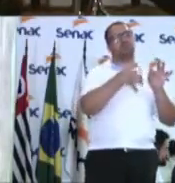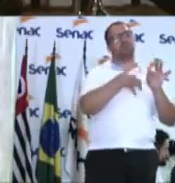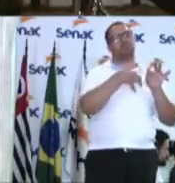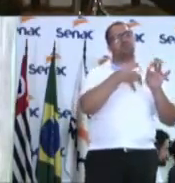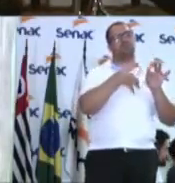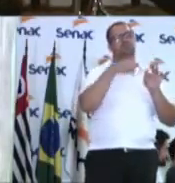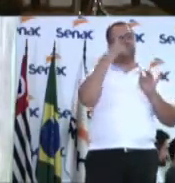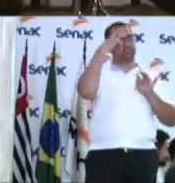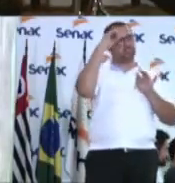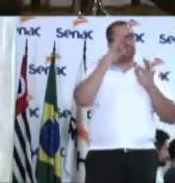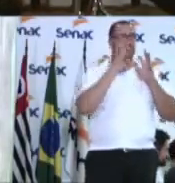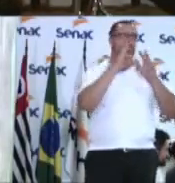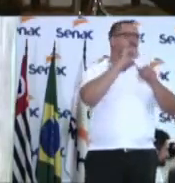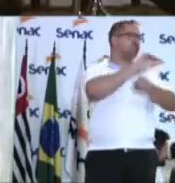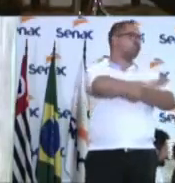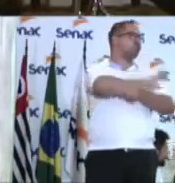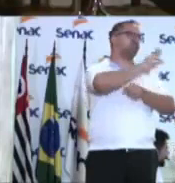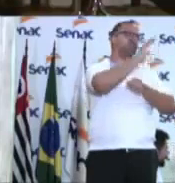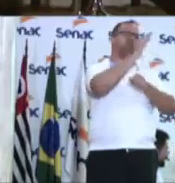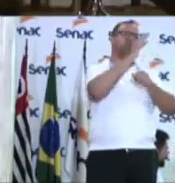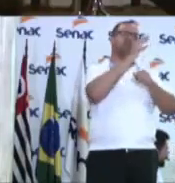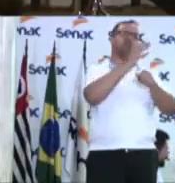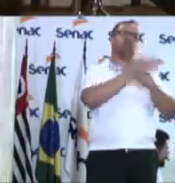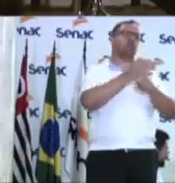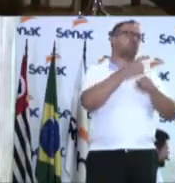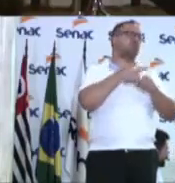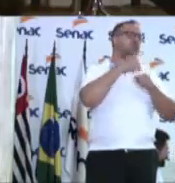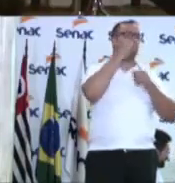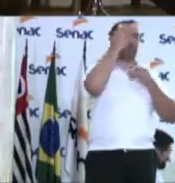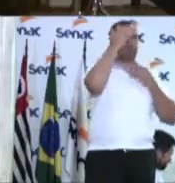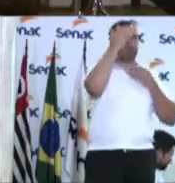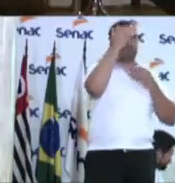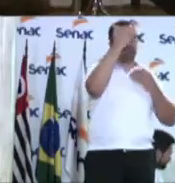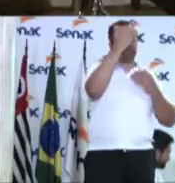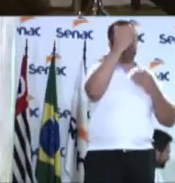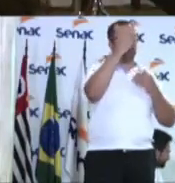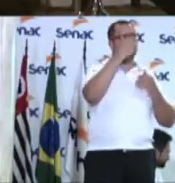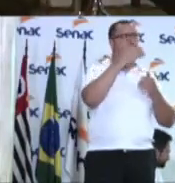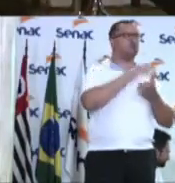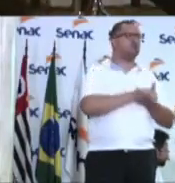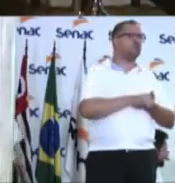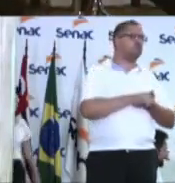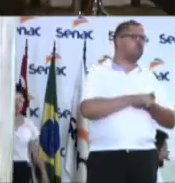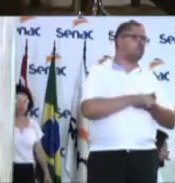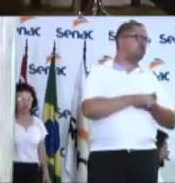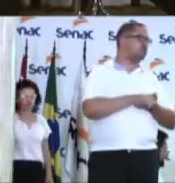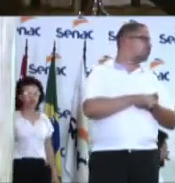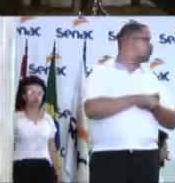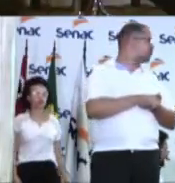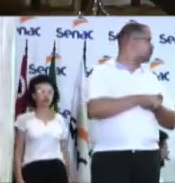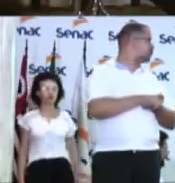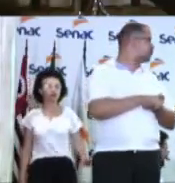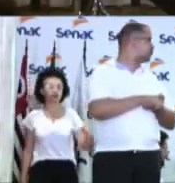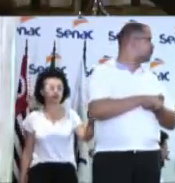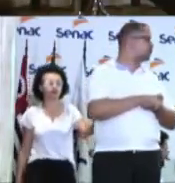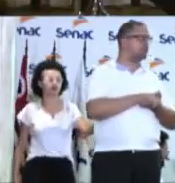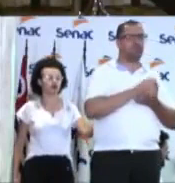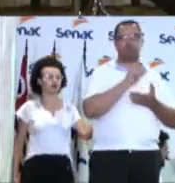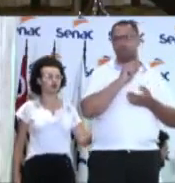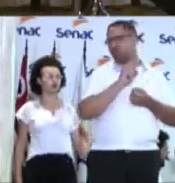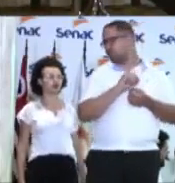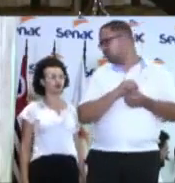Ficaria o dia inteiro com vocês. Muitíssimo obrigada. Super obrigada mesmo, Gola,